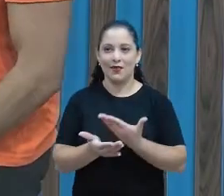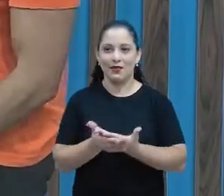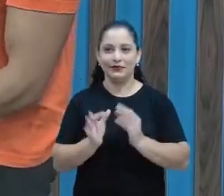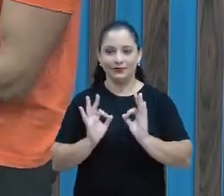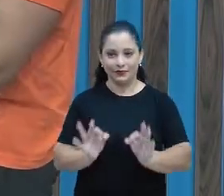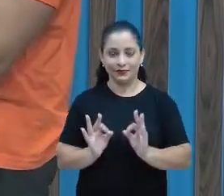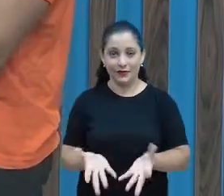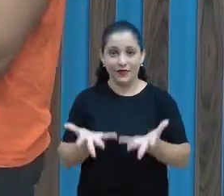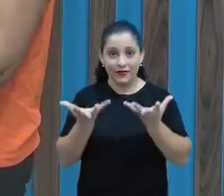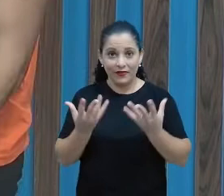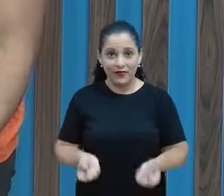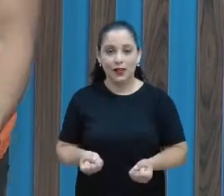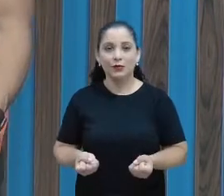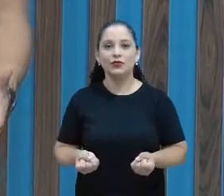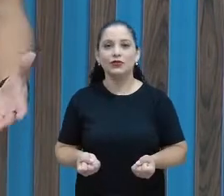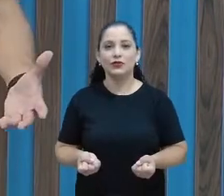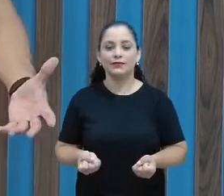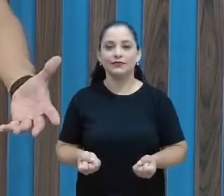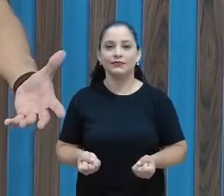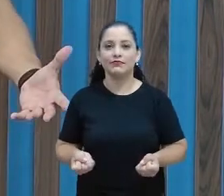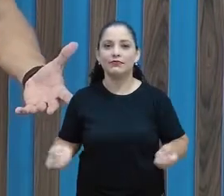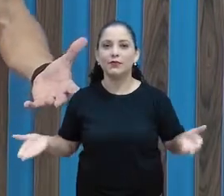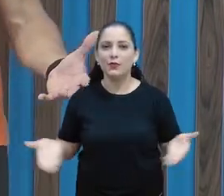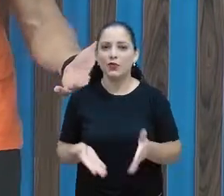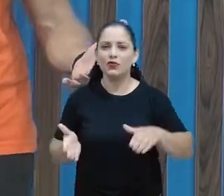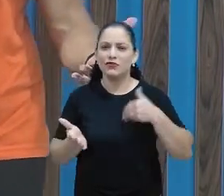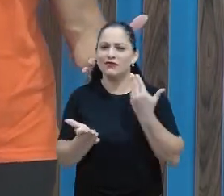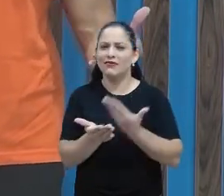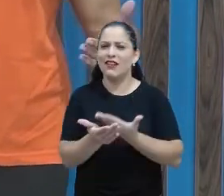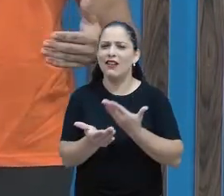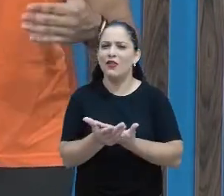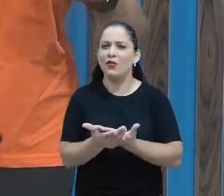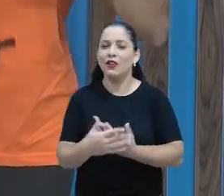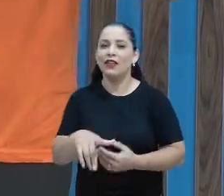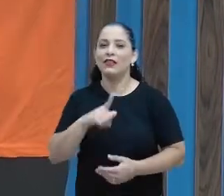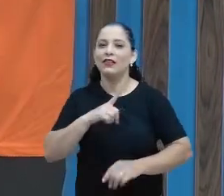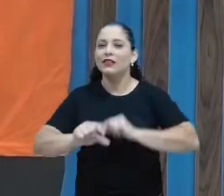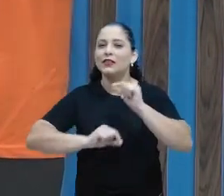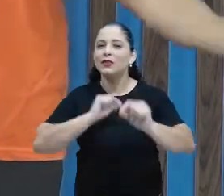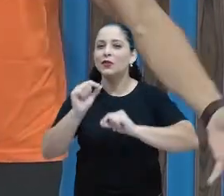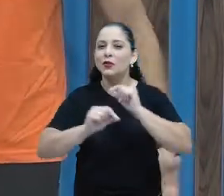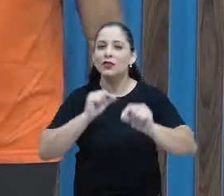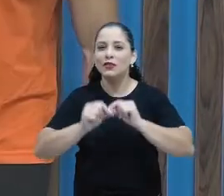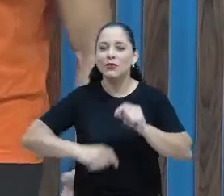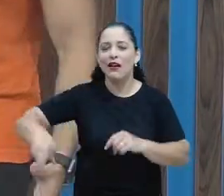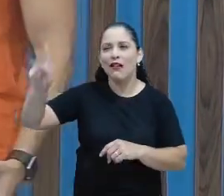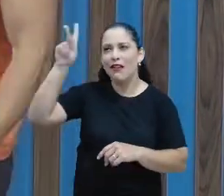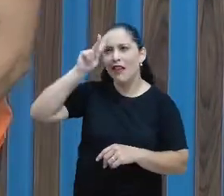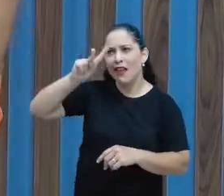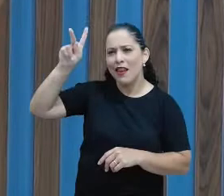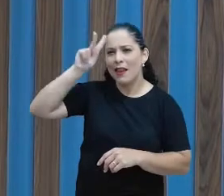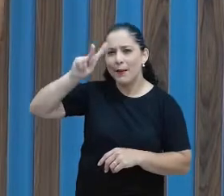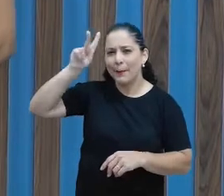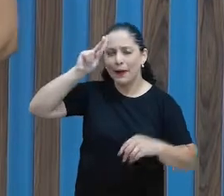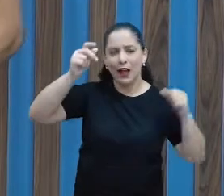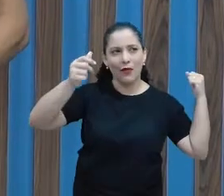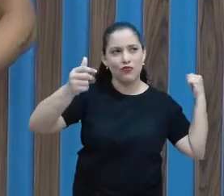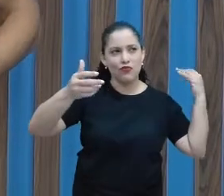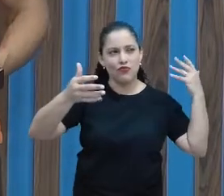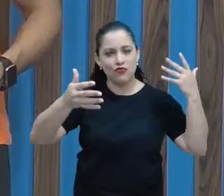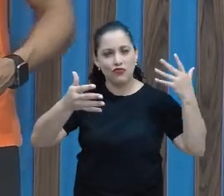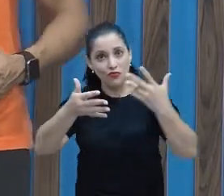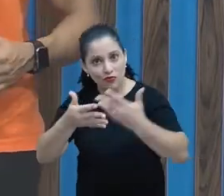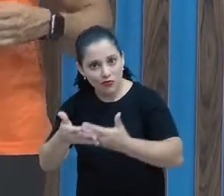tá? Então vamos, na aula de hoje, fazer uma relembração aí, tá? Da ideia de